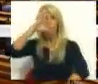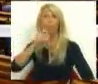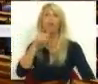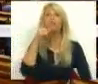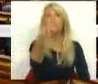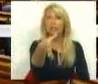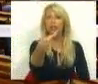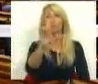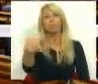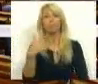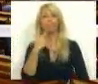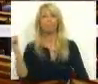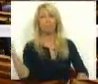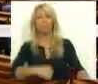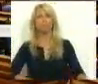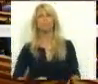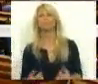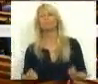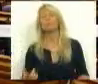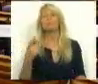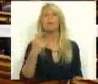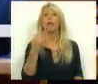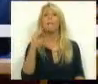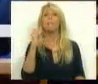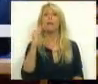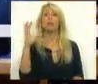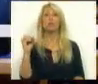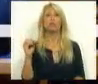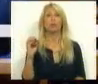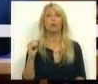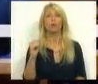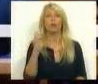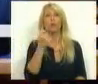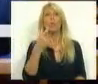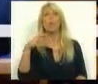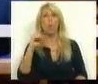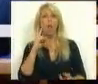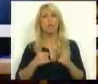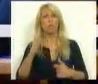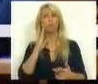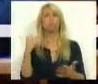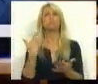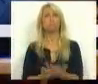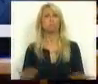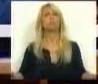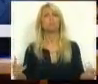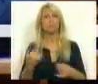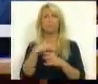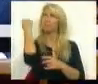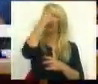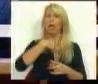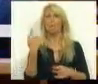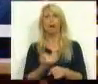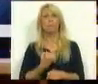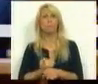Passo de Escolho há muito que constrói a degradação pública da imagem do Executivo. Está isolado e distante dos portugueses.